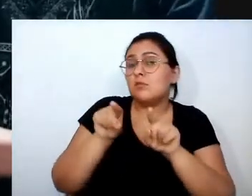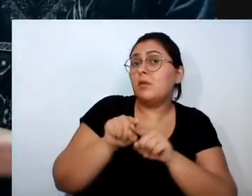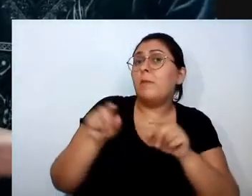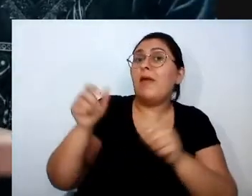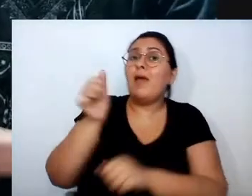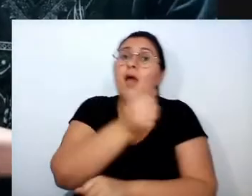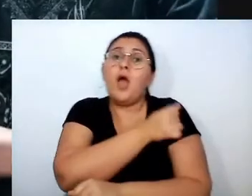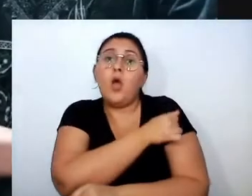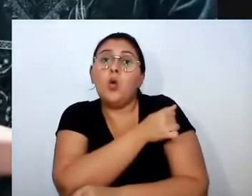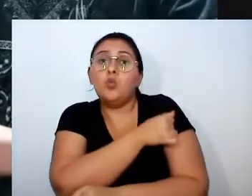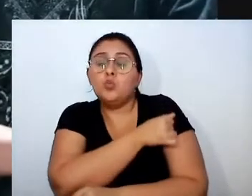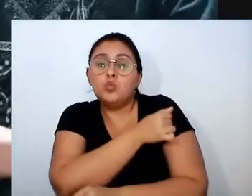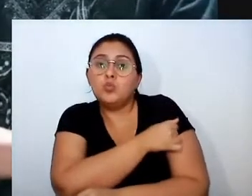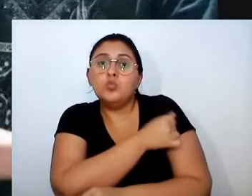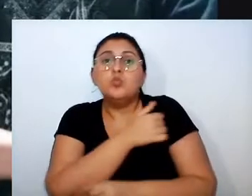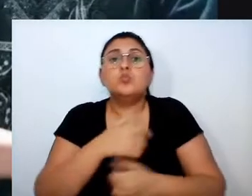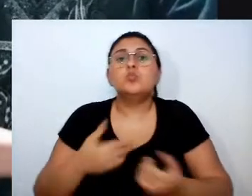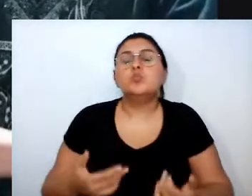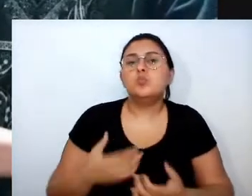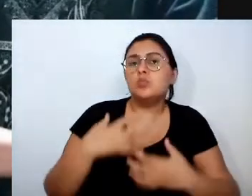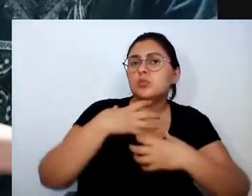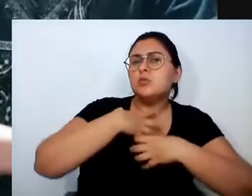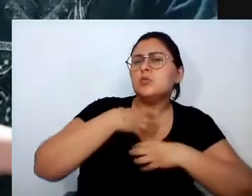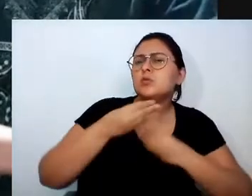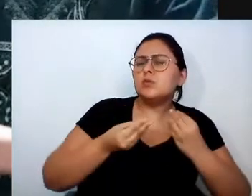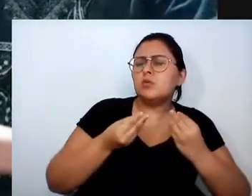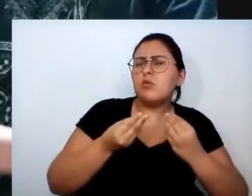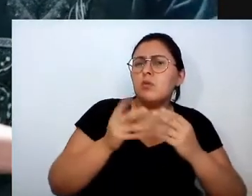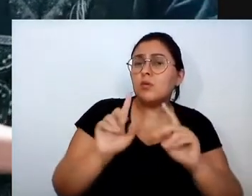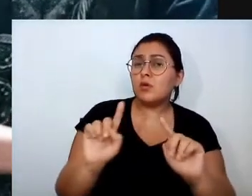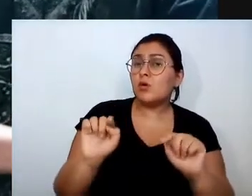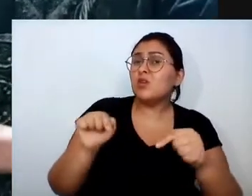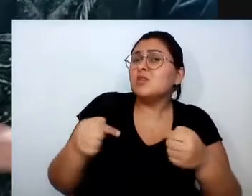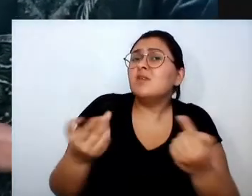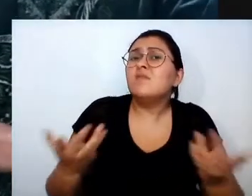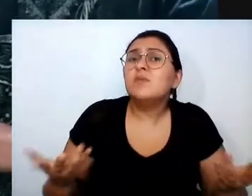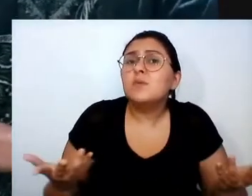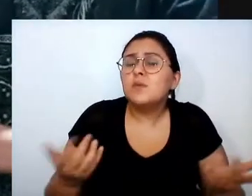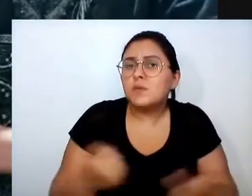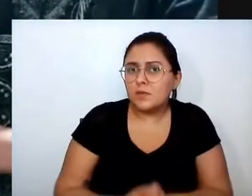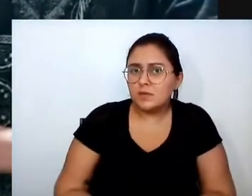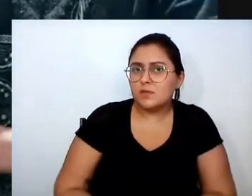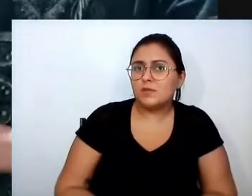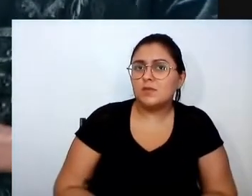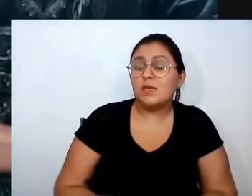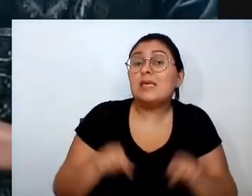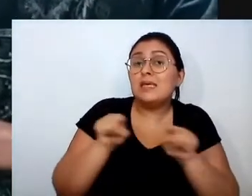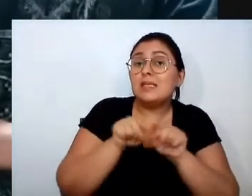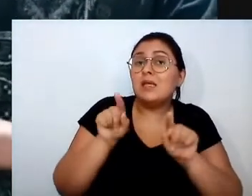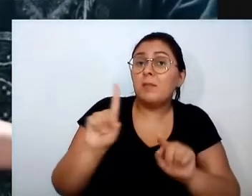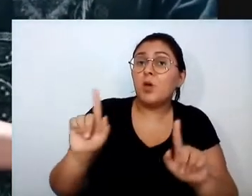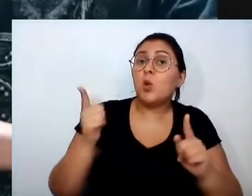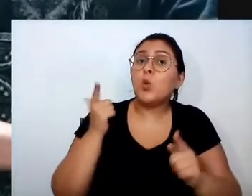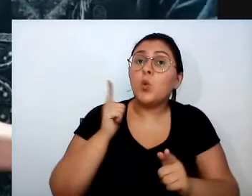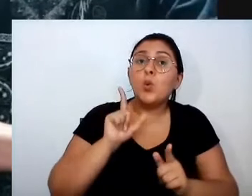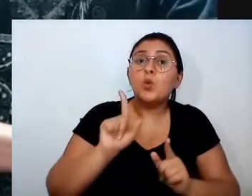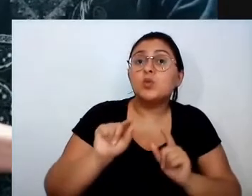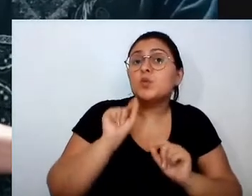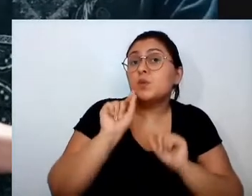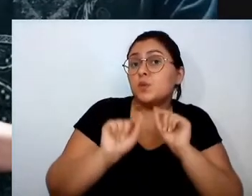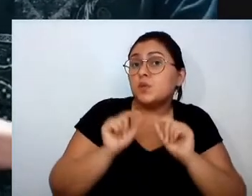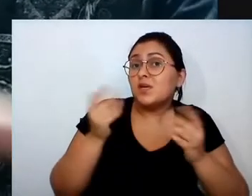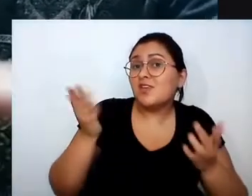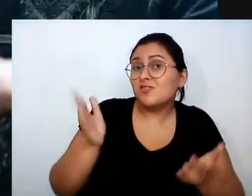os desafios, né, os principais desafios e as principais conquistas, né, de repente, como é que vem sendo esse processo dentro do curso?